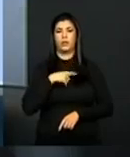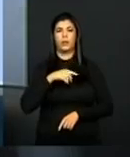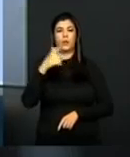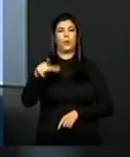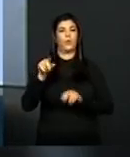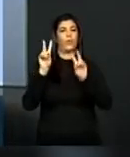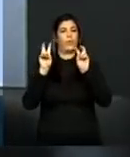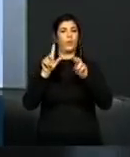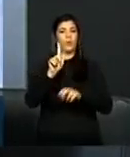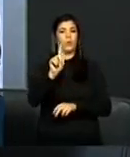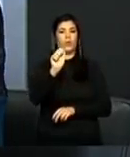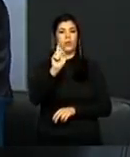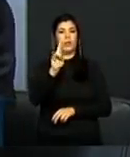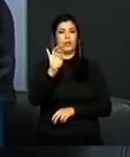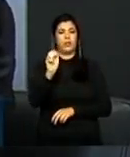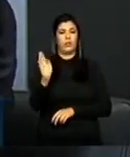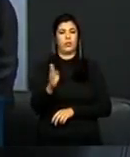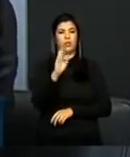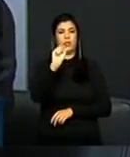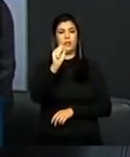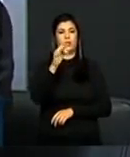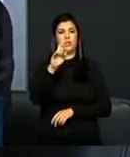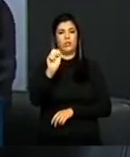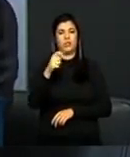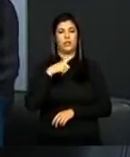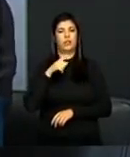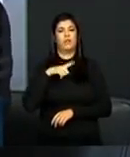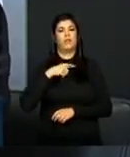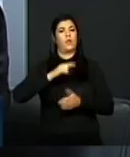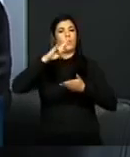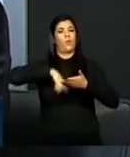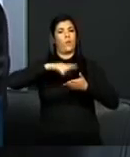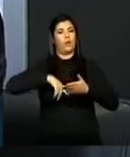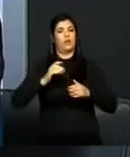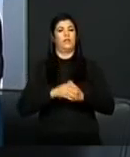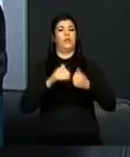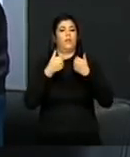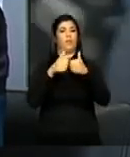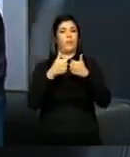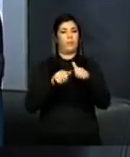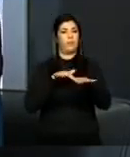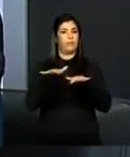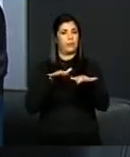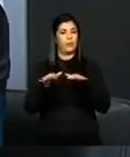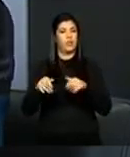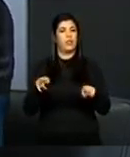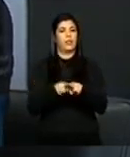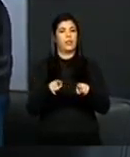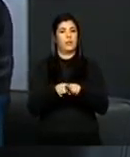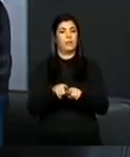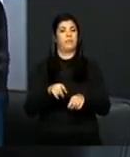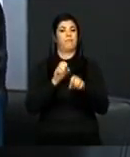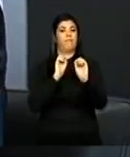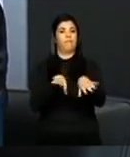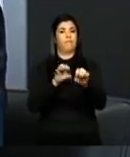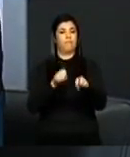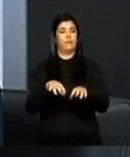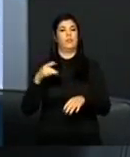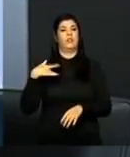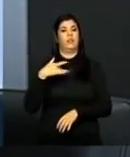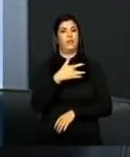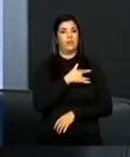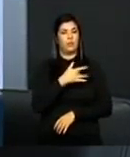fala tanto, a documentação, que é acesso a direito, o transporte, a educação, a saúde, a inclusão produtiva,